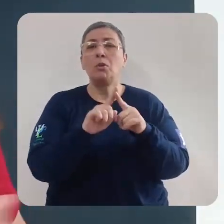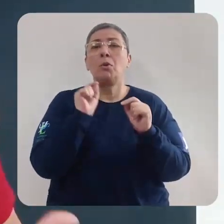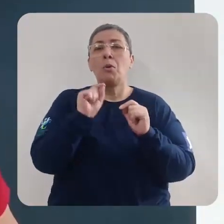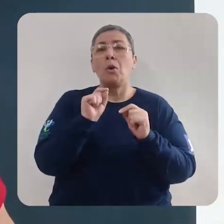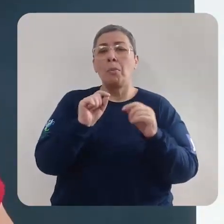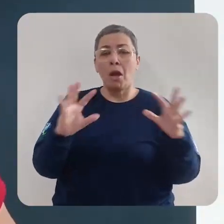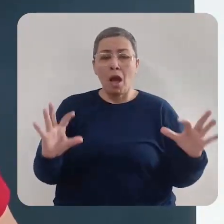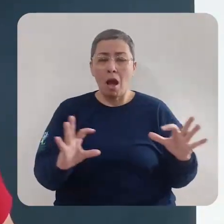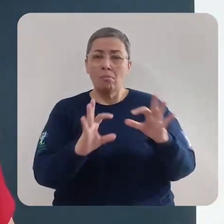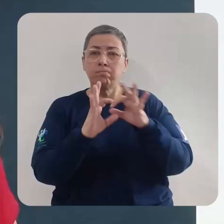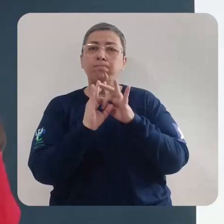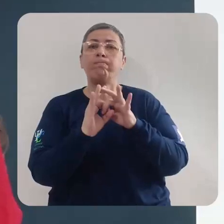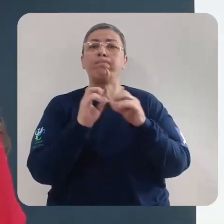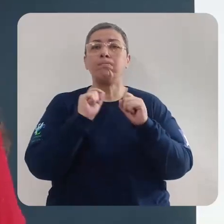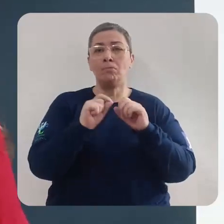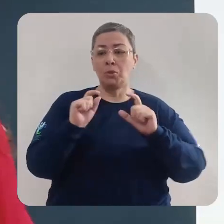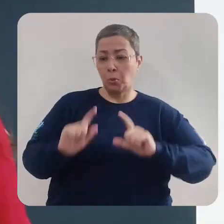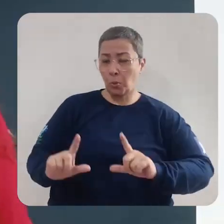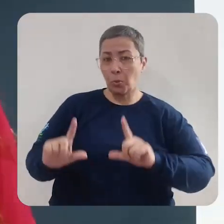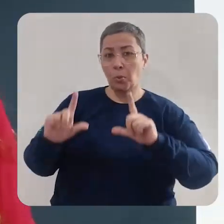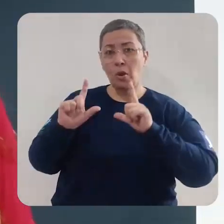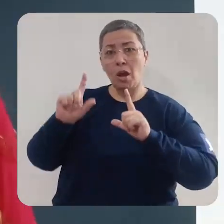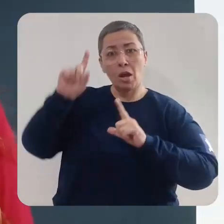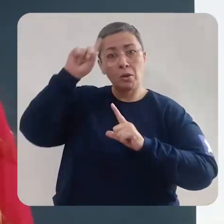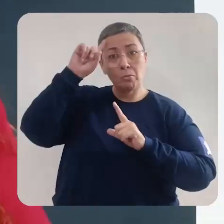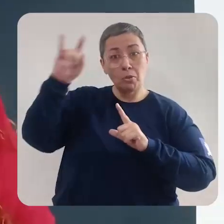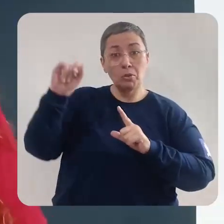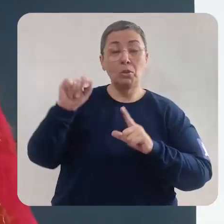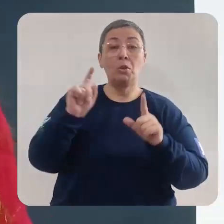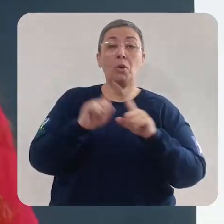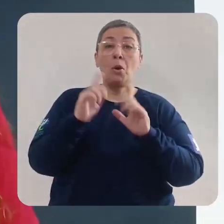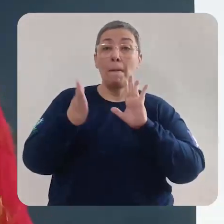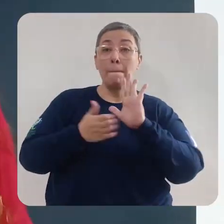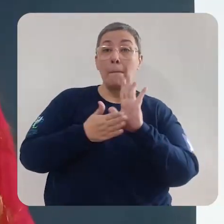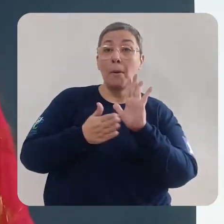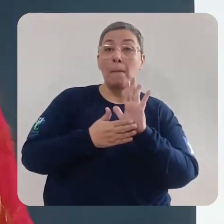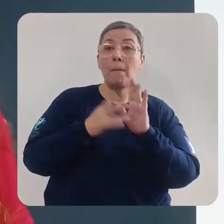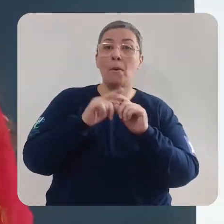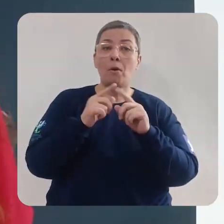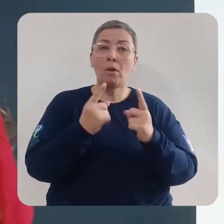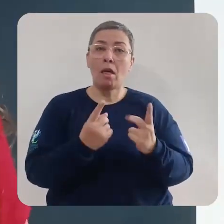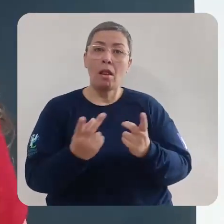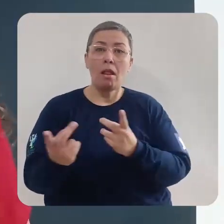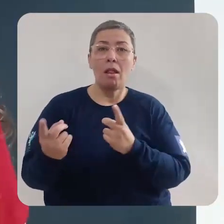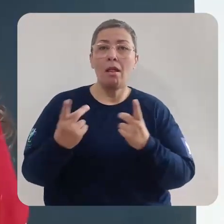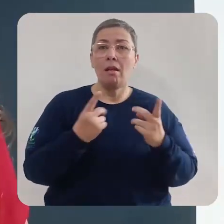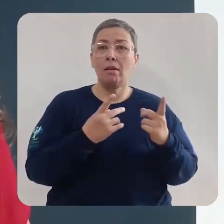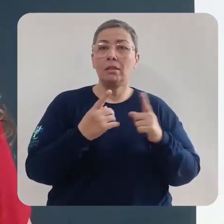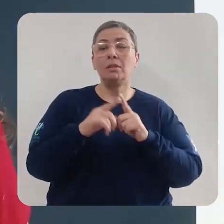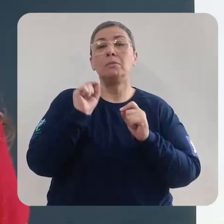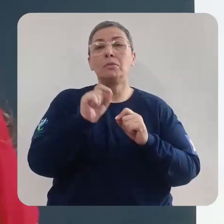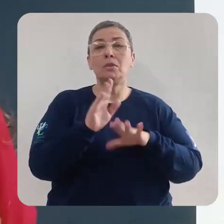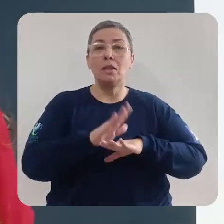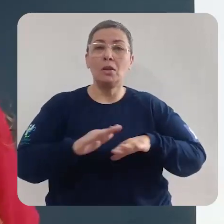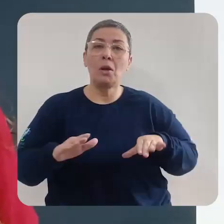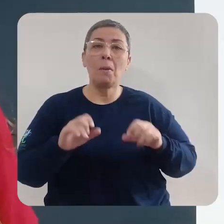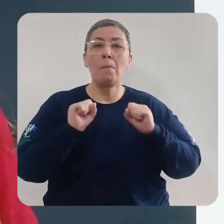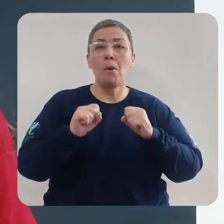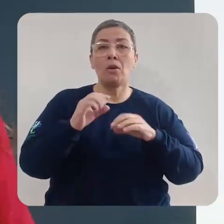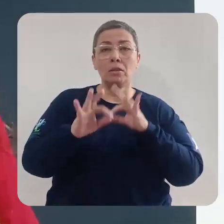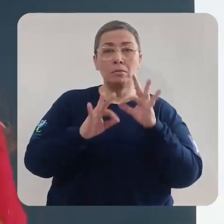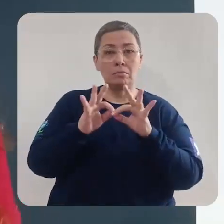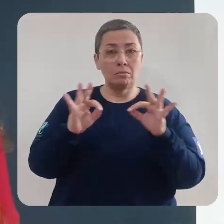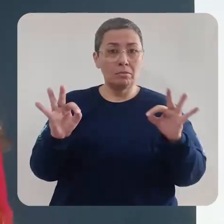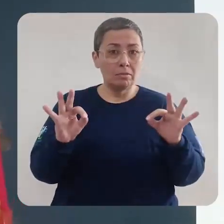brinquedos e outros objetos começaram a vincular então a imagem desse dia, propondo uma